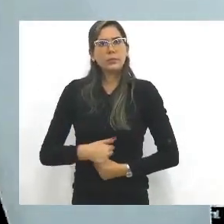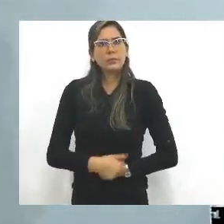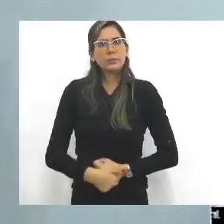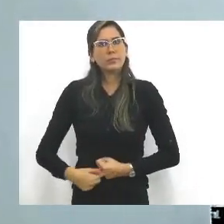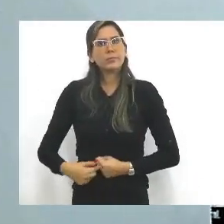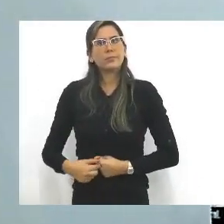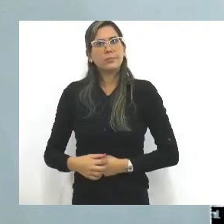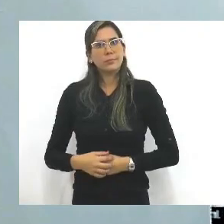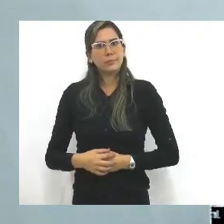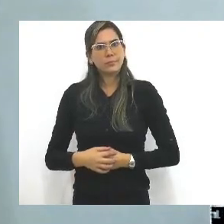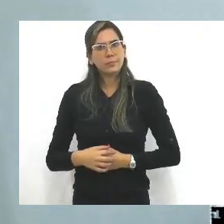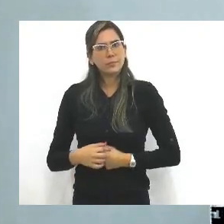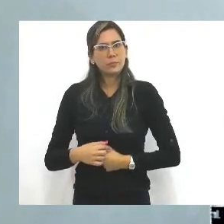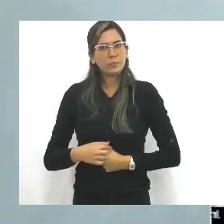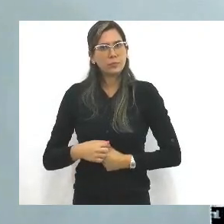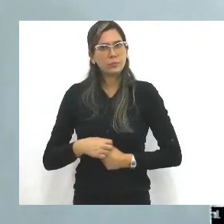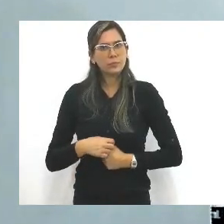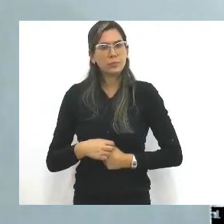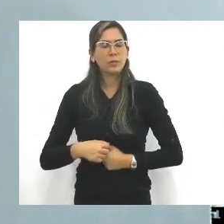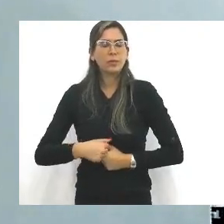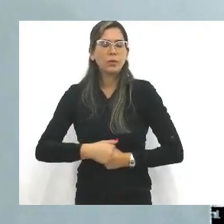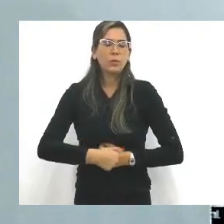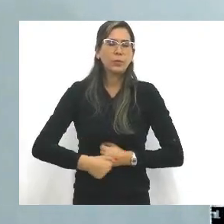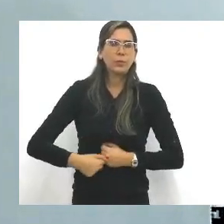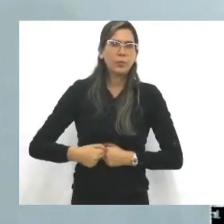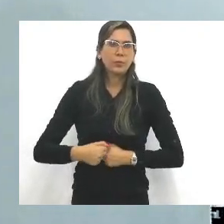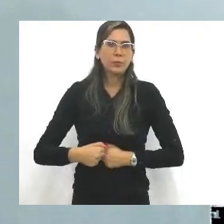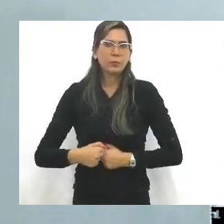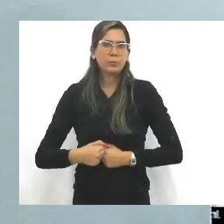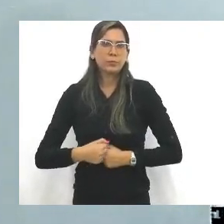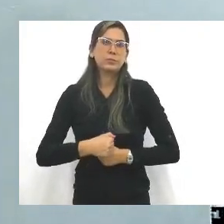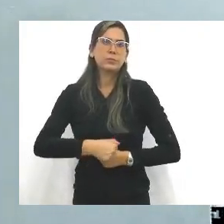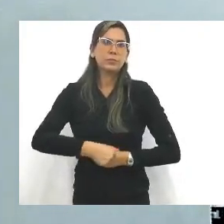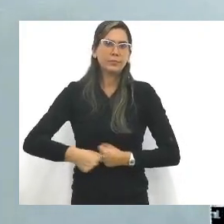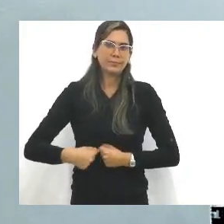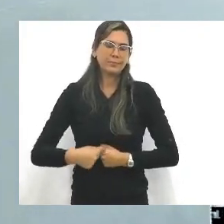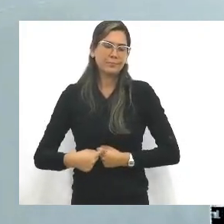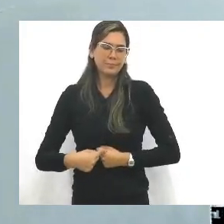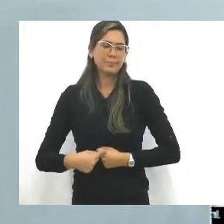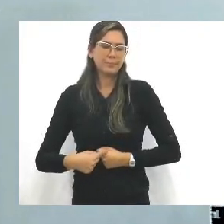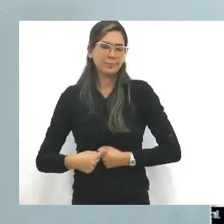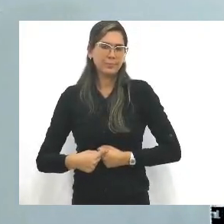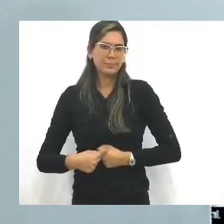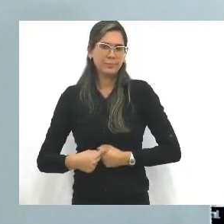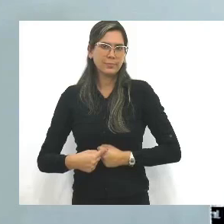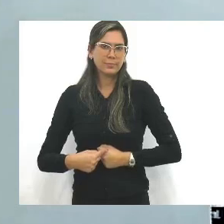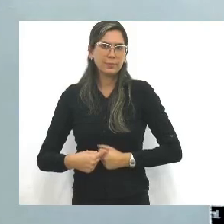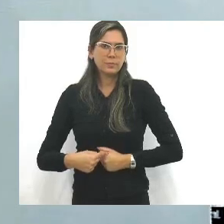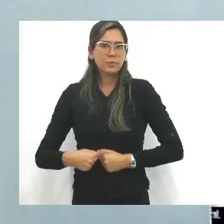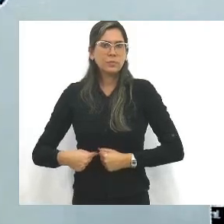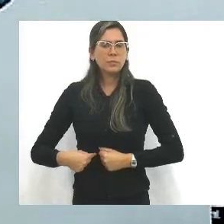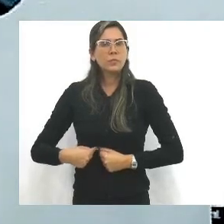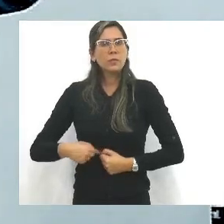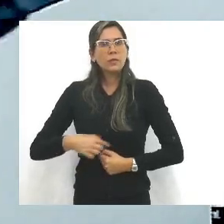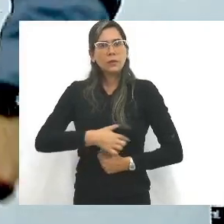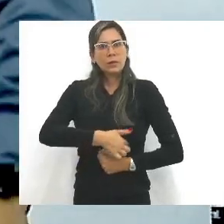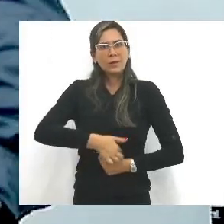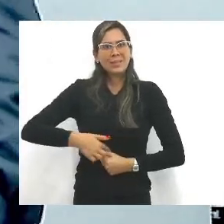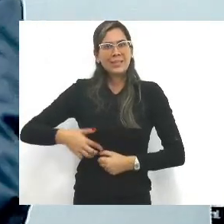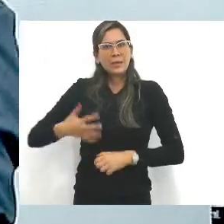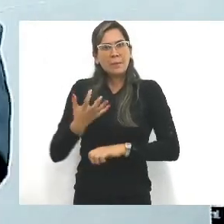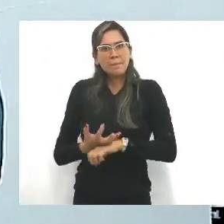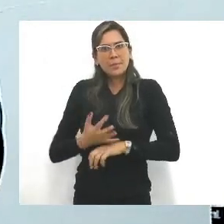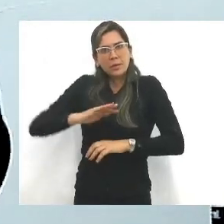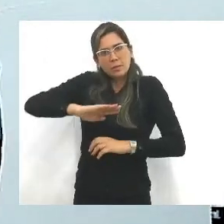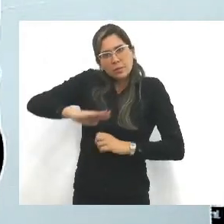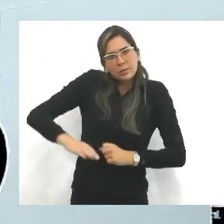tem os mamilos, entre os mamilos e o umbigo, um pouquinho acima do umbigo, aqui, ó, um pouco abaixo dos ossos da caixa torácica. Então, eu vou